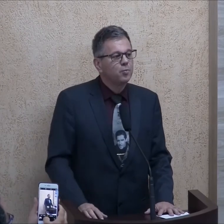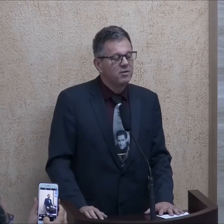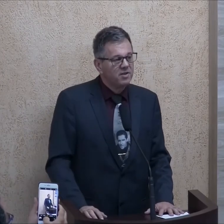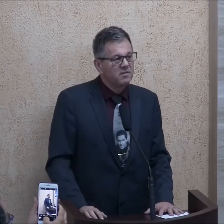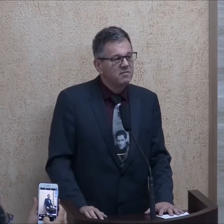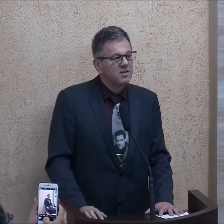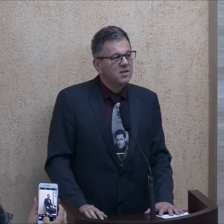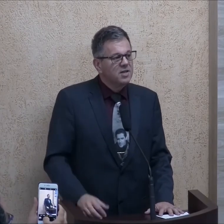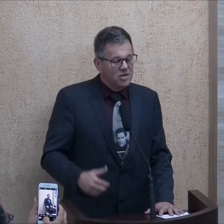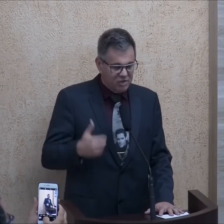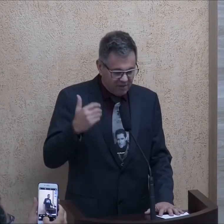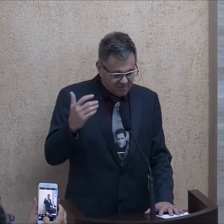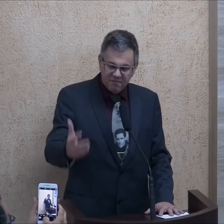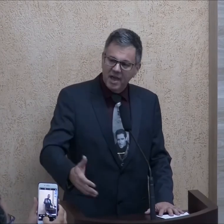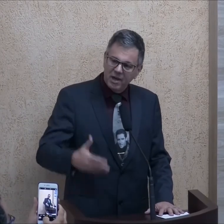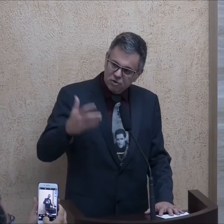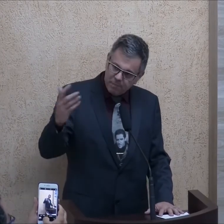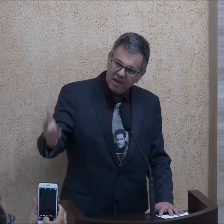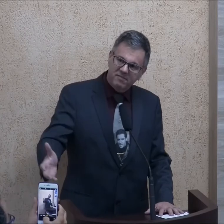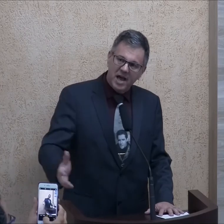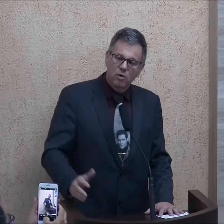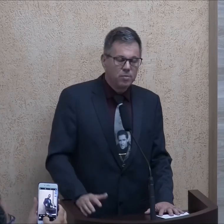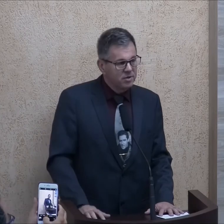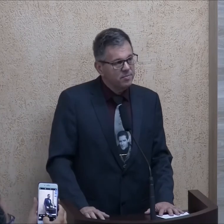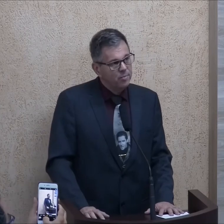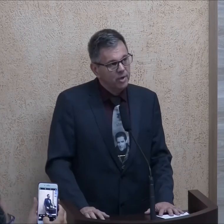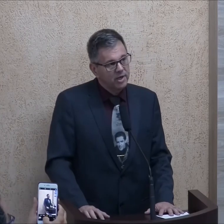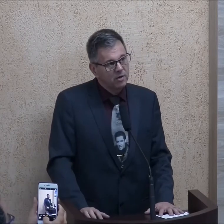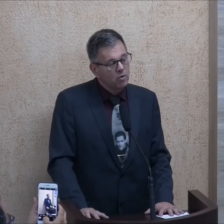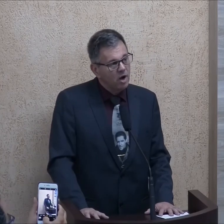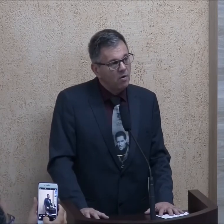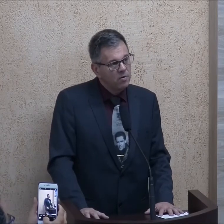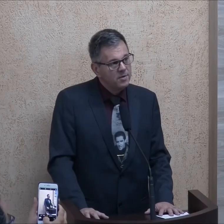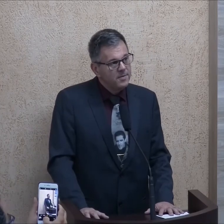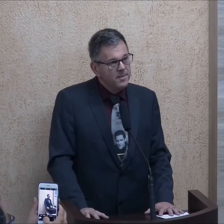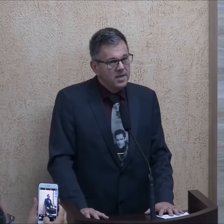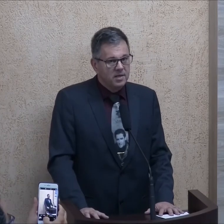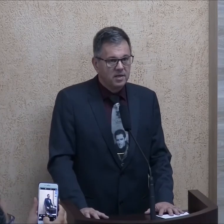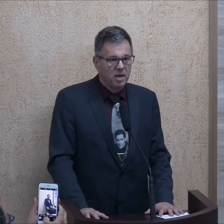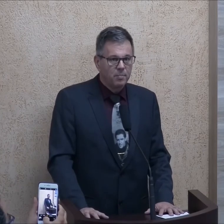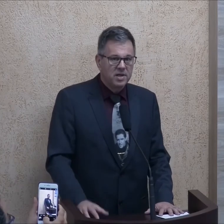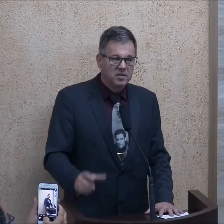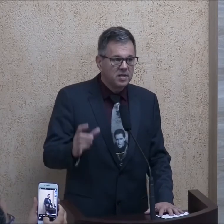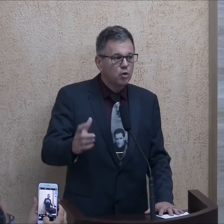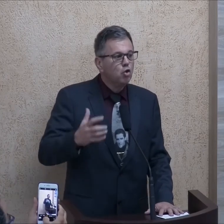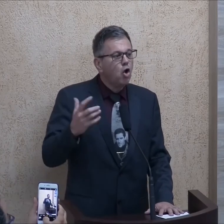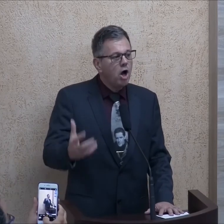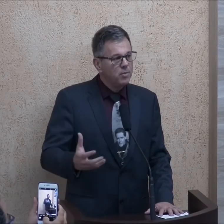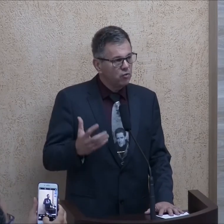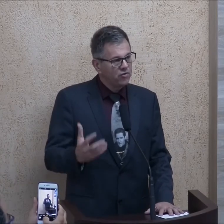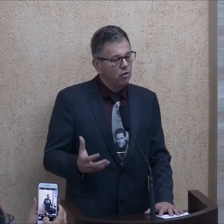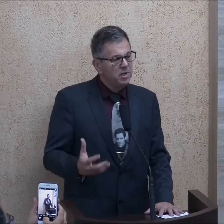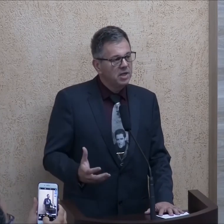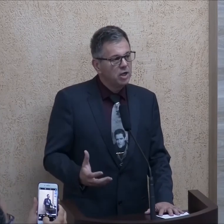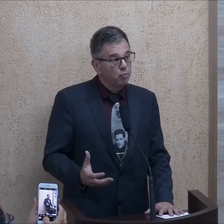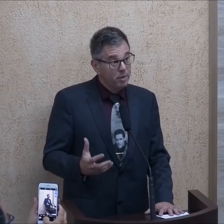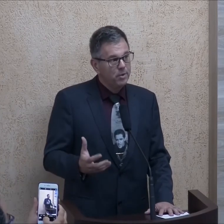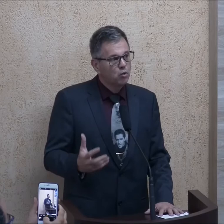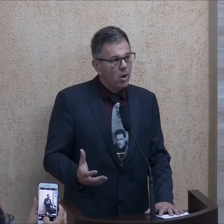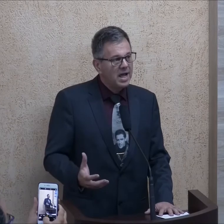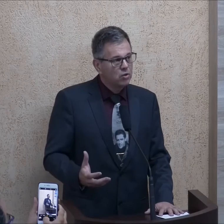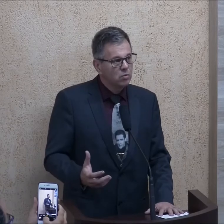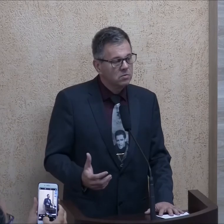aqui dos presentes, já estiveram, já passaram, Mir, por aquele local. E, de repente, ter o nome do seu